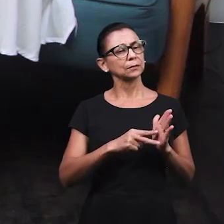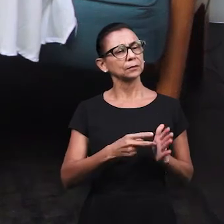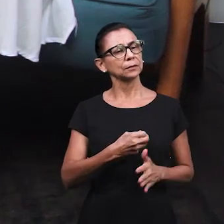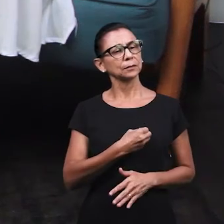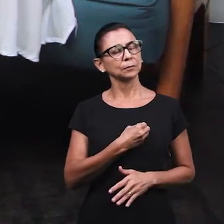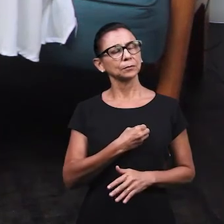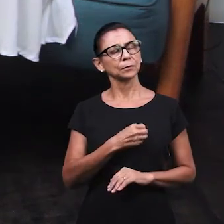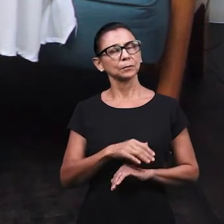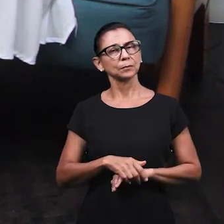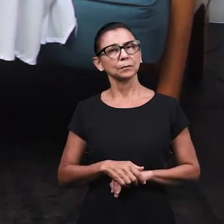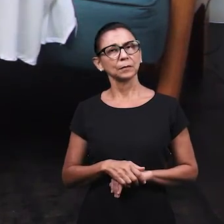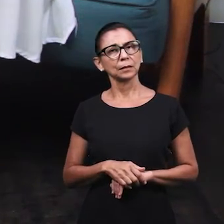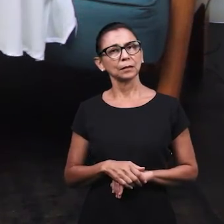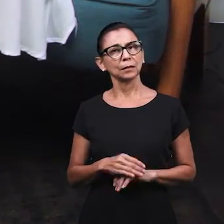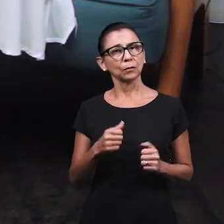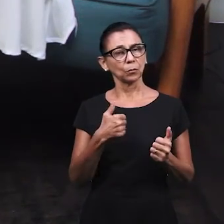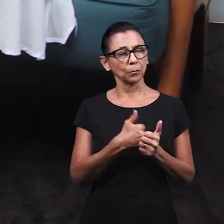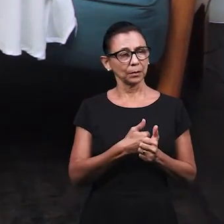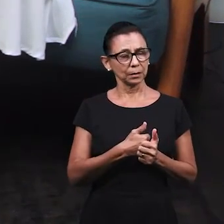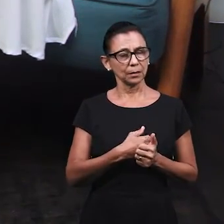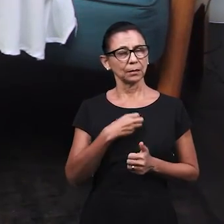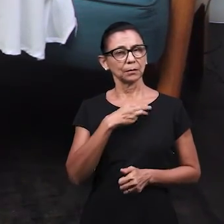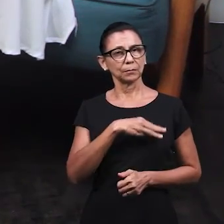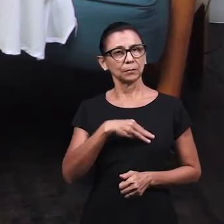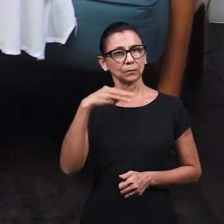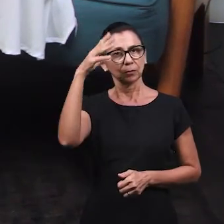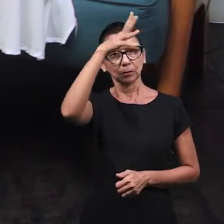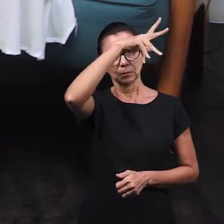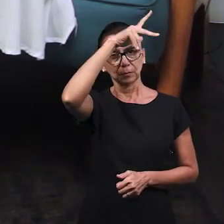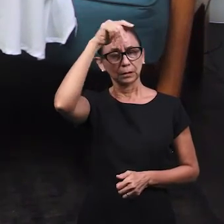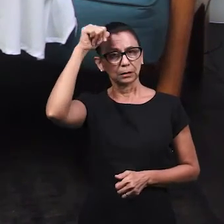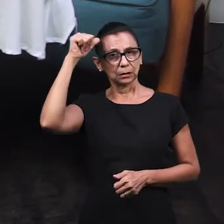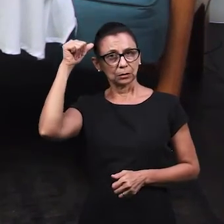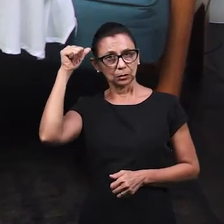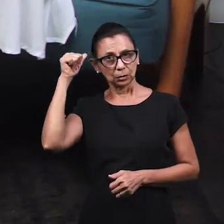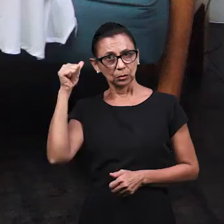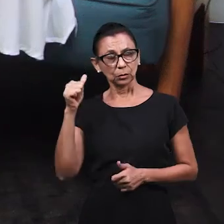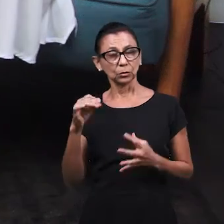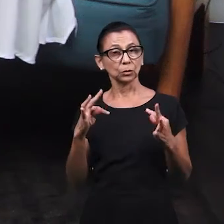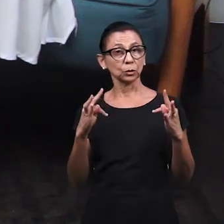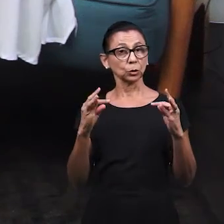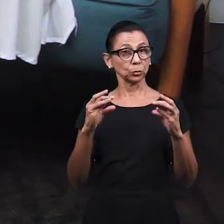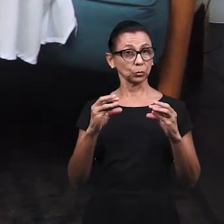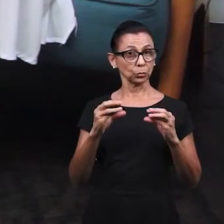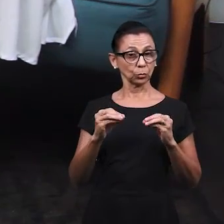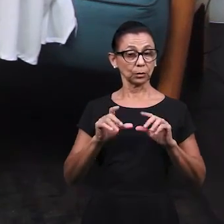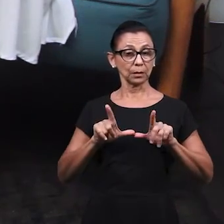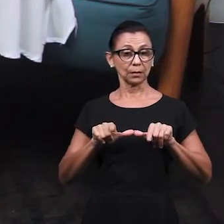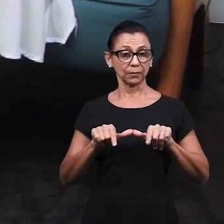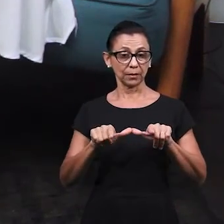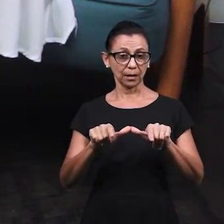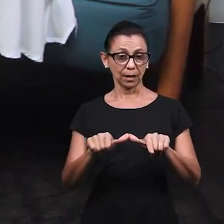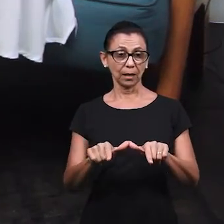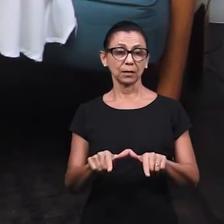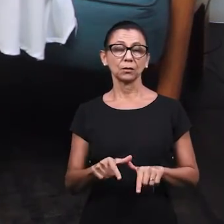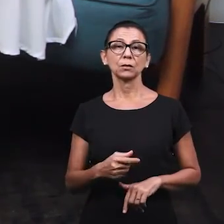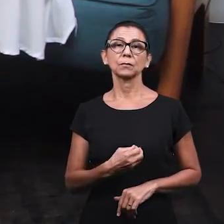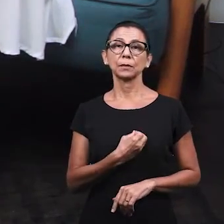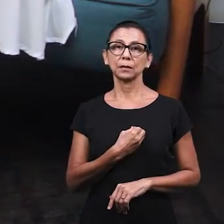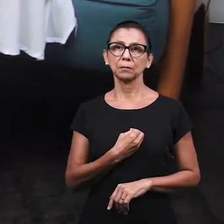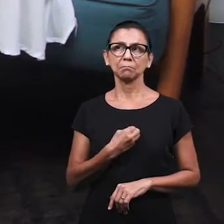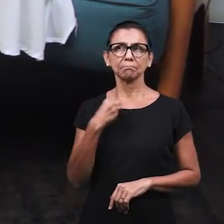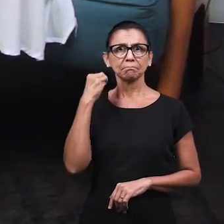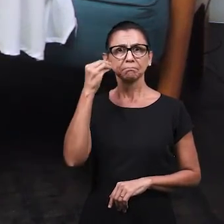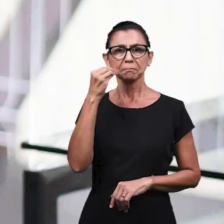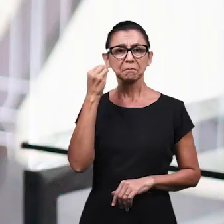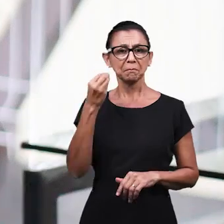Amazônia. Participar da Missão Amazônia, de todas elas, né, de todas as edições, para mim foi uma experiência